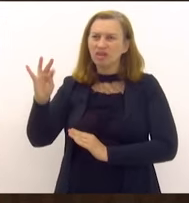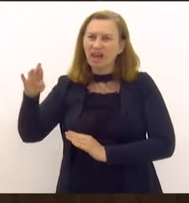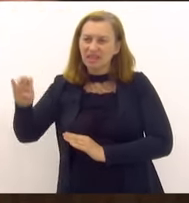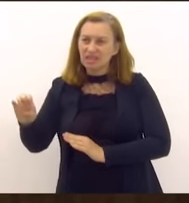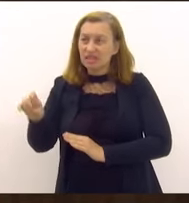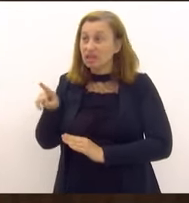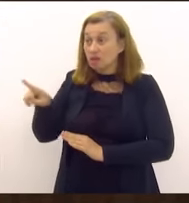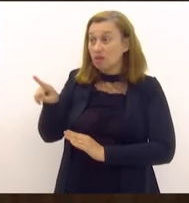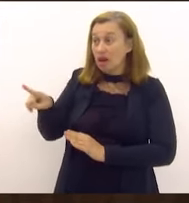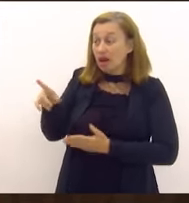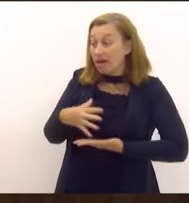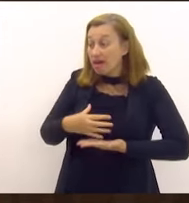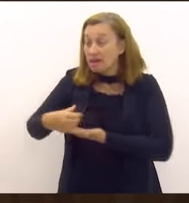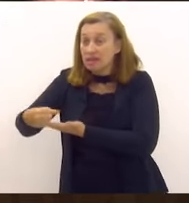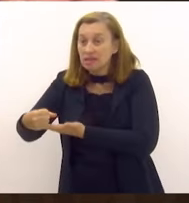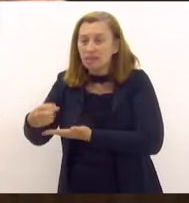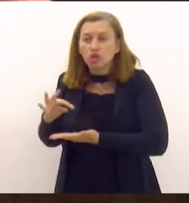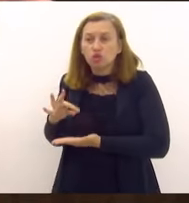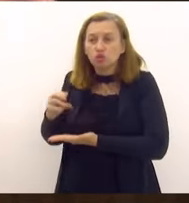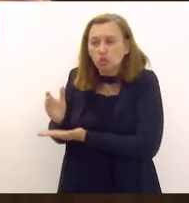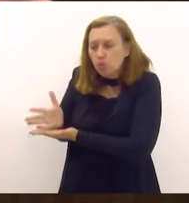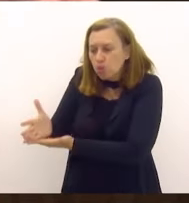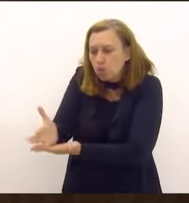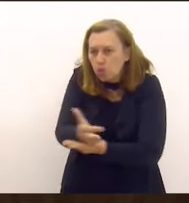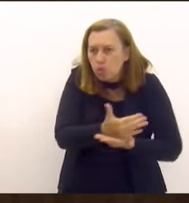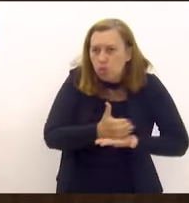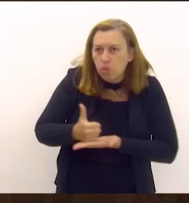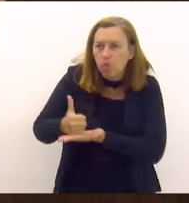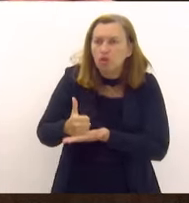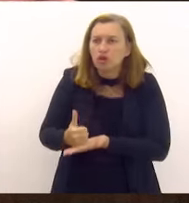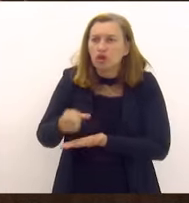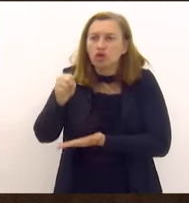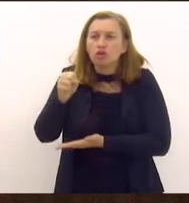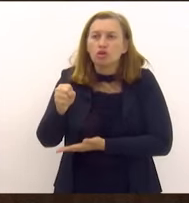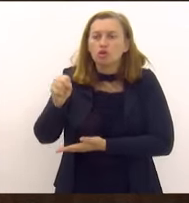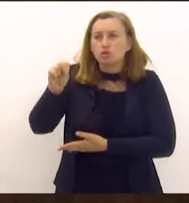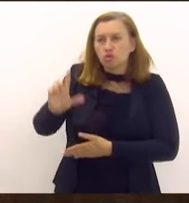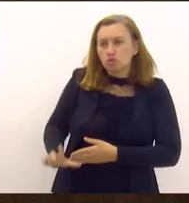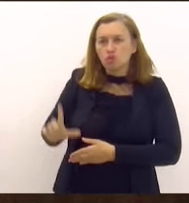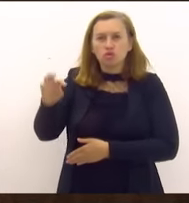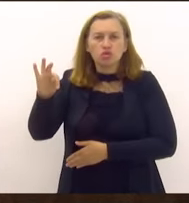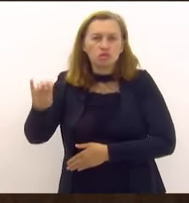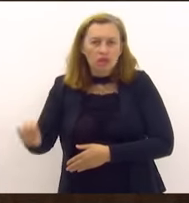anos, recebendo toda a arrecadação de que o Sul e o Sudeste fazem.